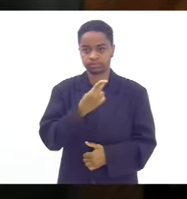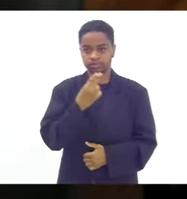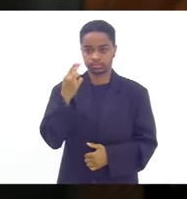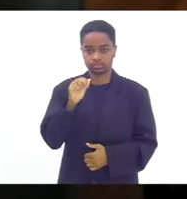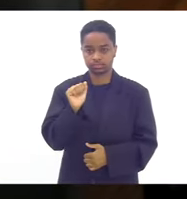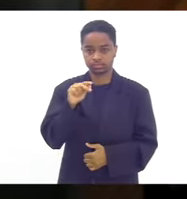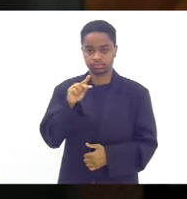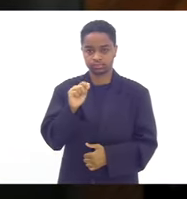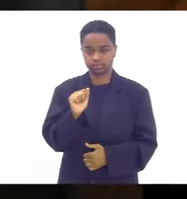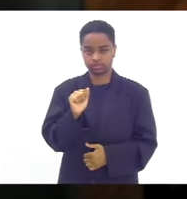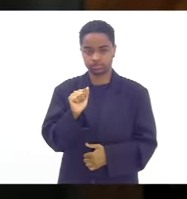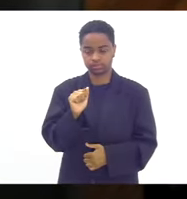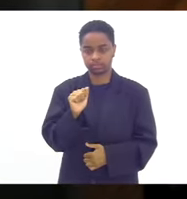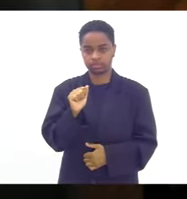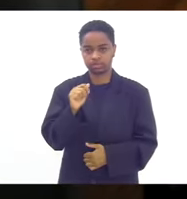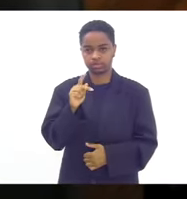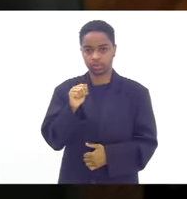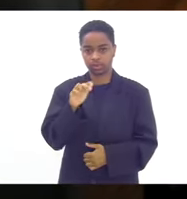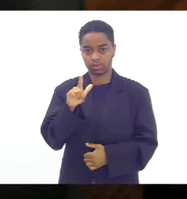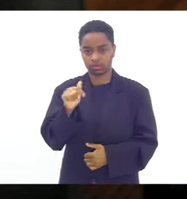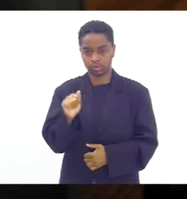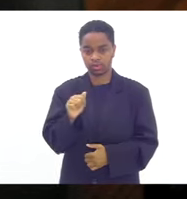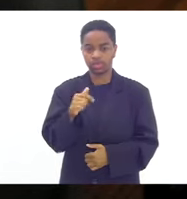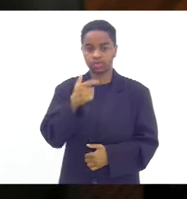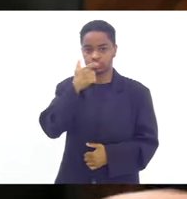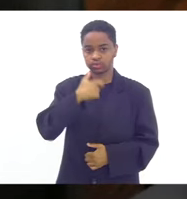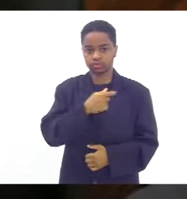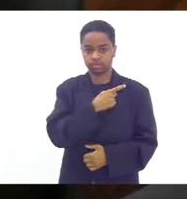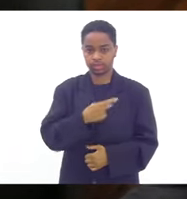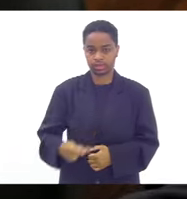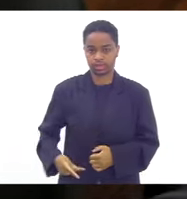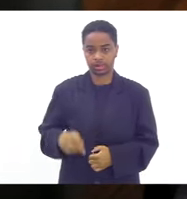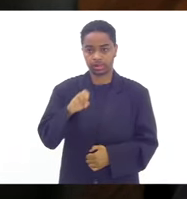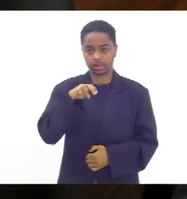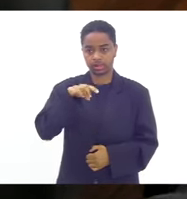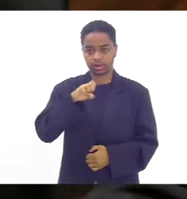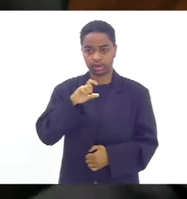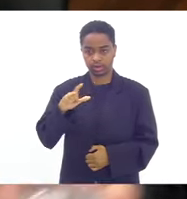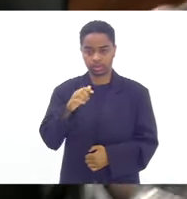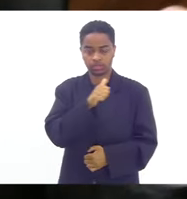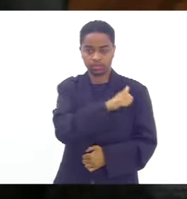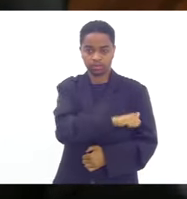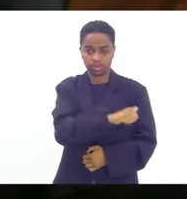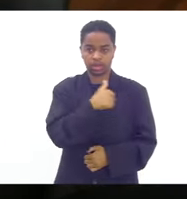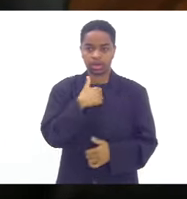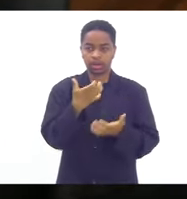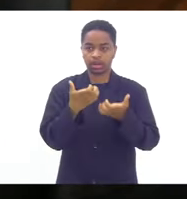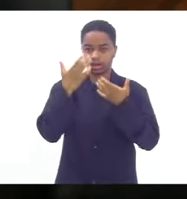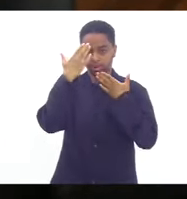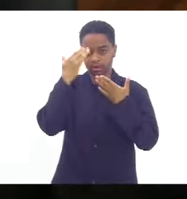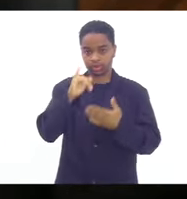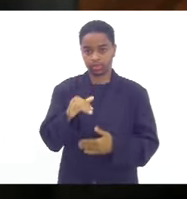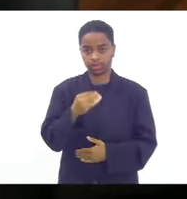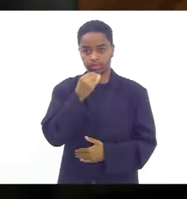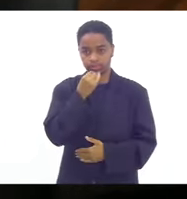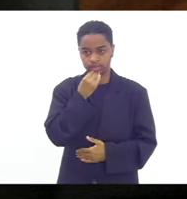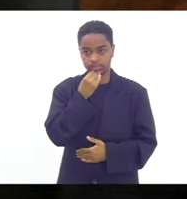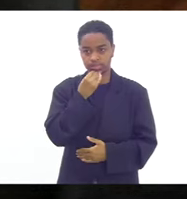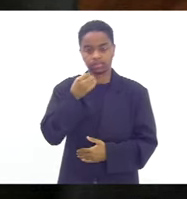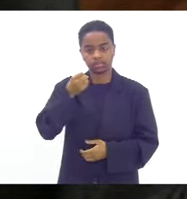Ana Paula Viotti Pacheco, como presidente da Enel Rio, gostaria de agradecer a oportunidade para